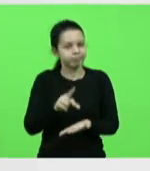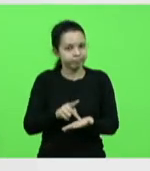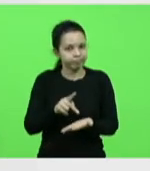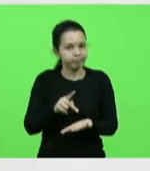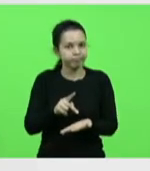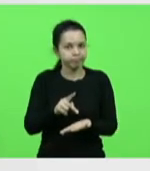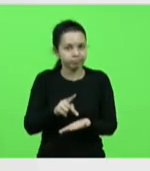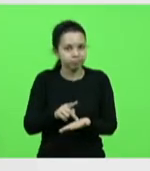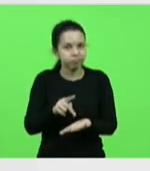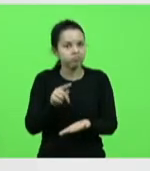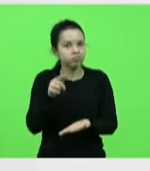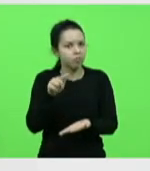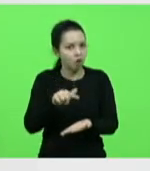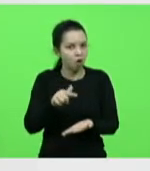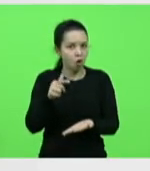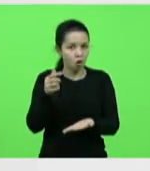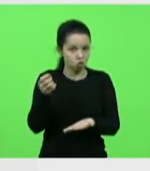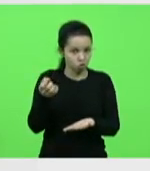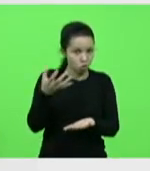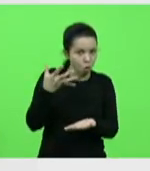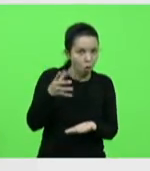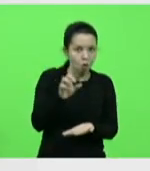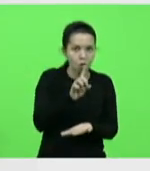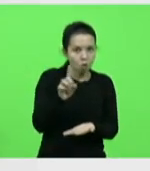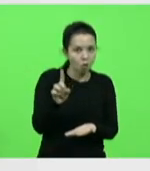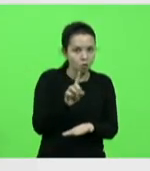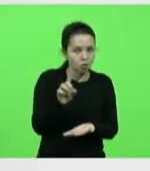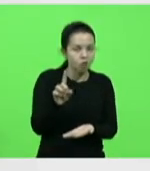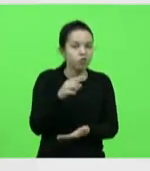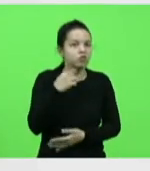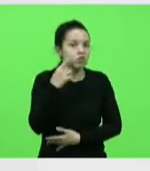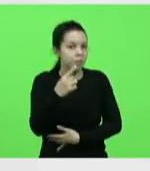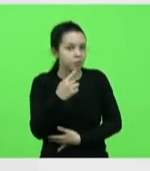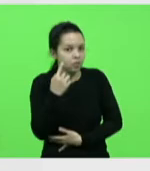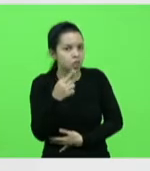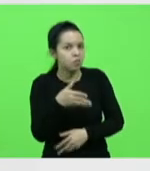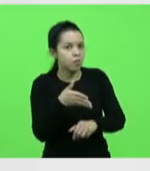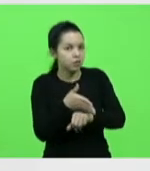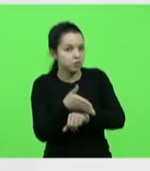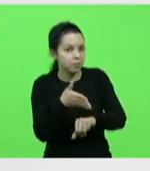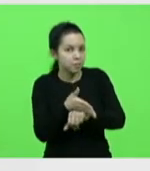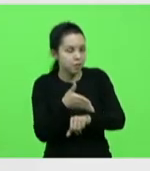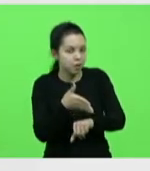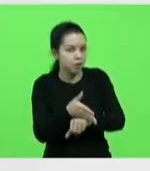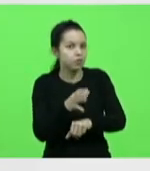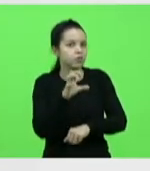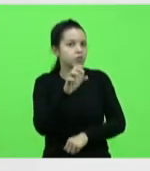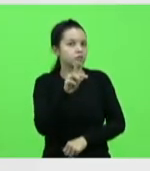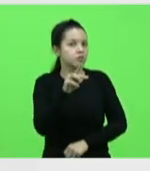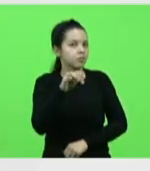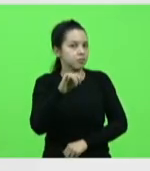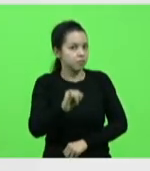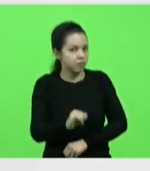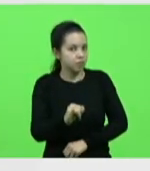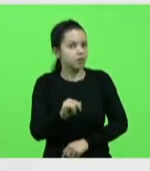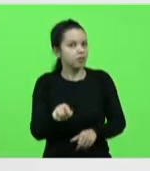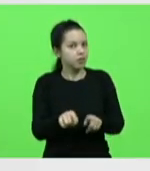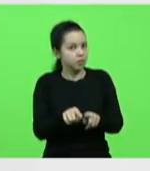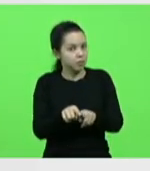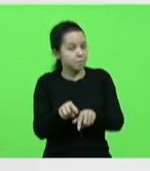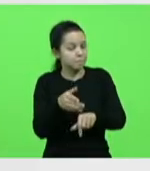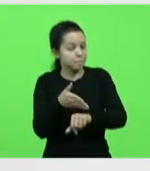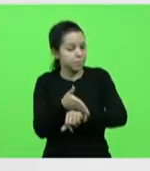Já não era novidade para ninguém, deputado, os deputados que participaram da CPI e participaram